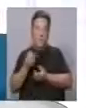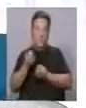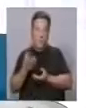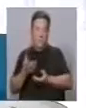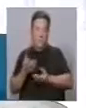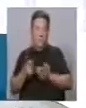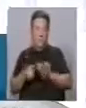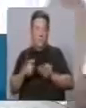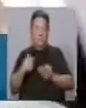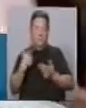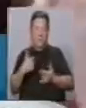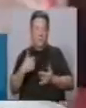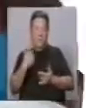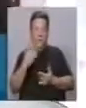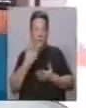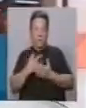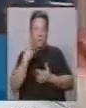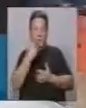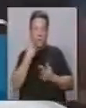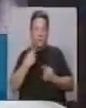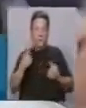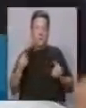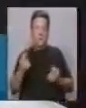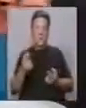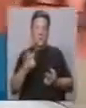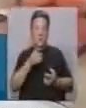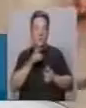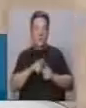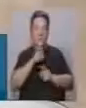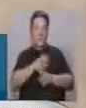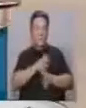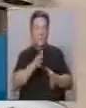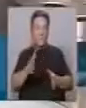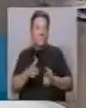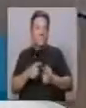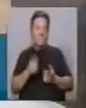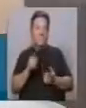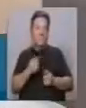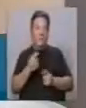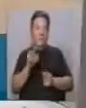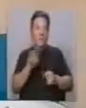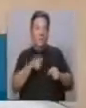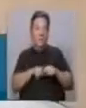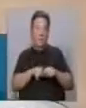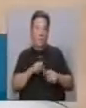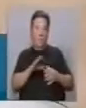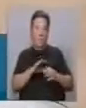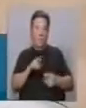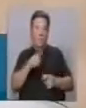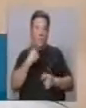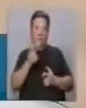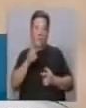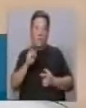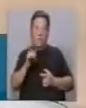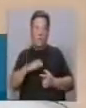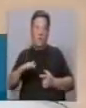e estamos com isto a dar uma imagem, a passar uma mensagem, de alguma forma política, de sem haver uma região, não é? De haver